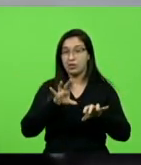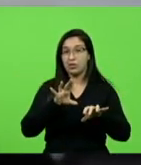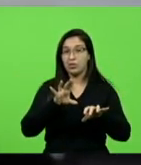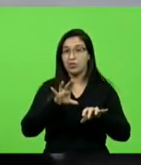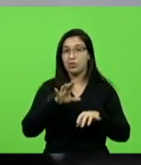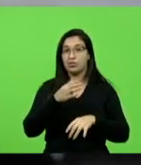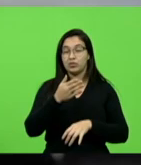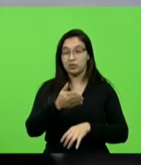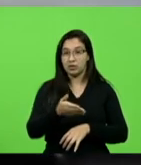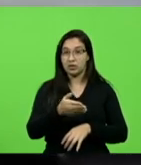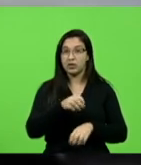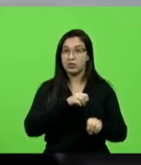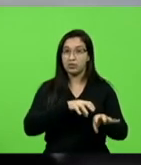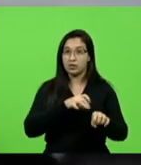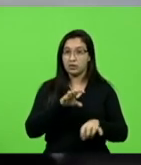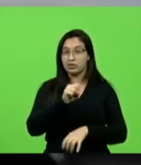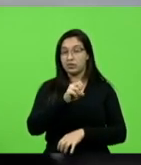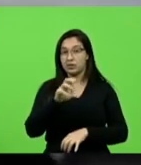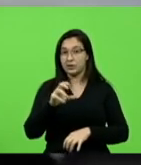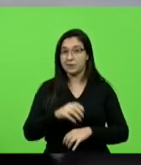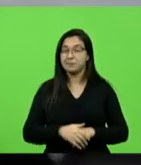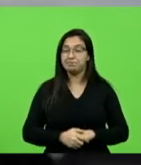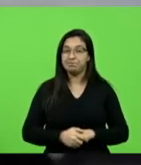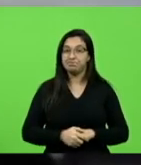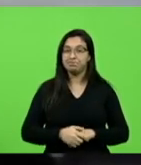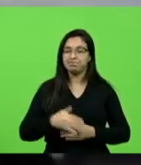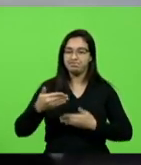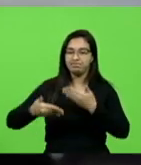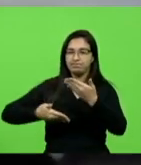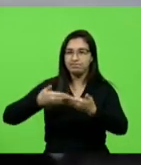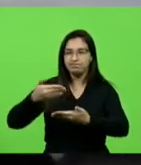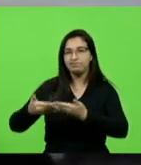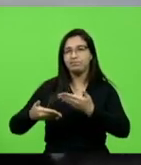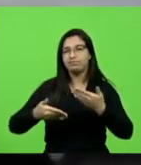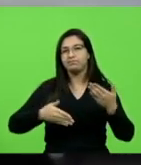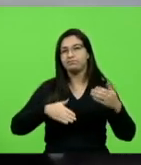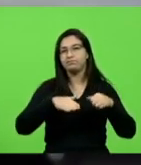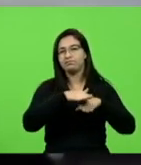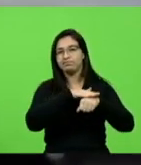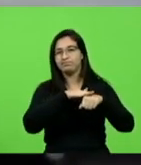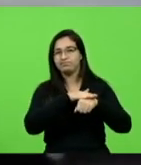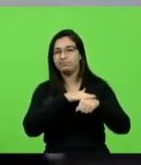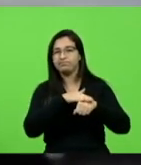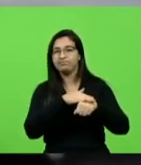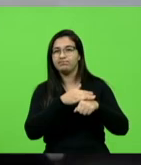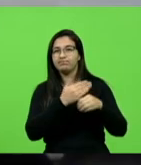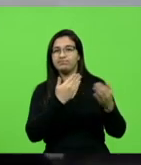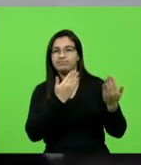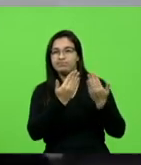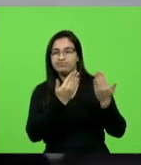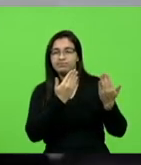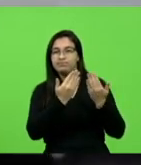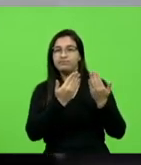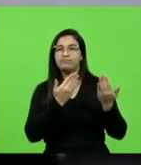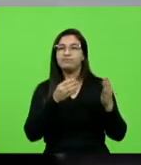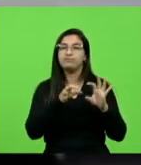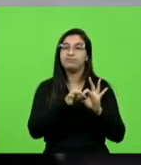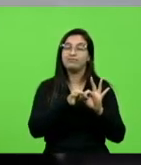de Santa Catarina, conduzindo o diálogo para sua regulamentação ou